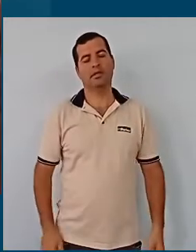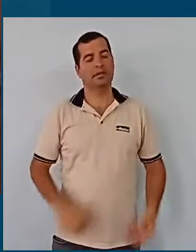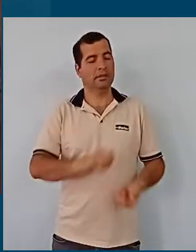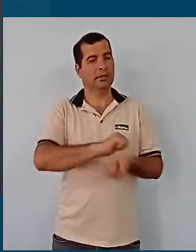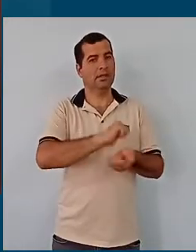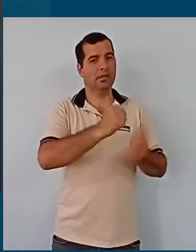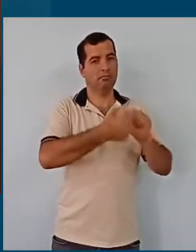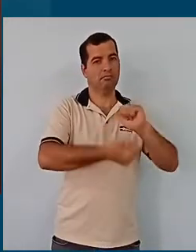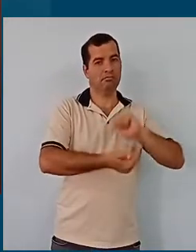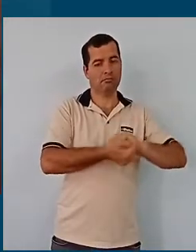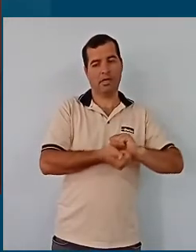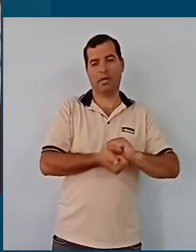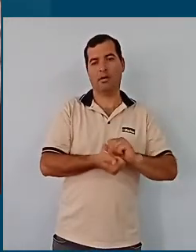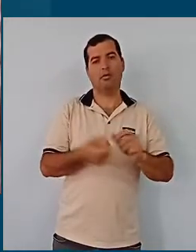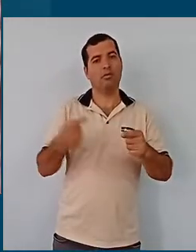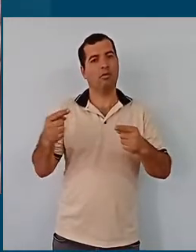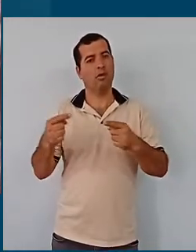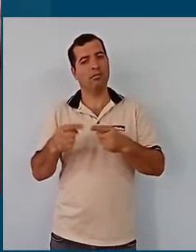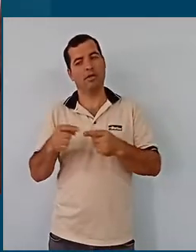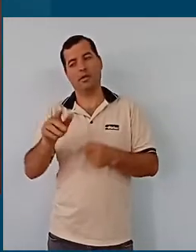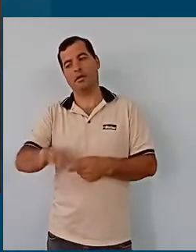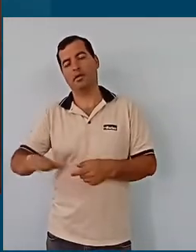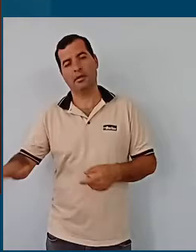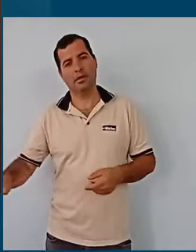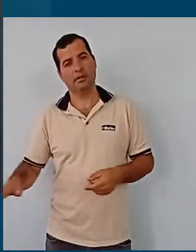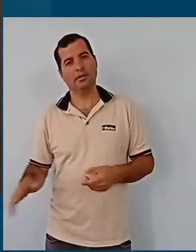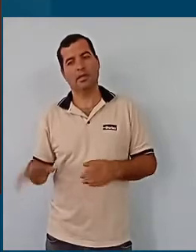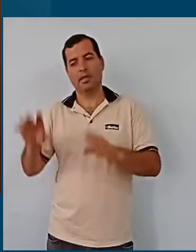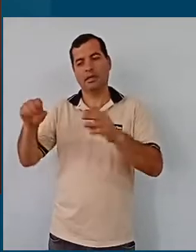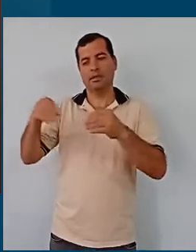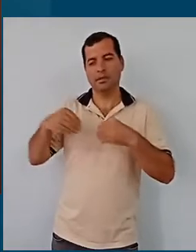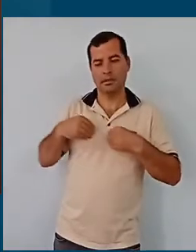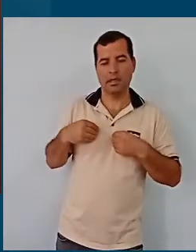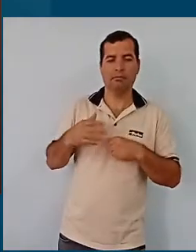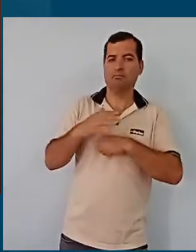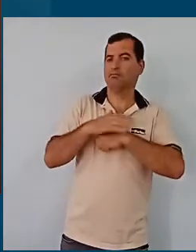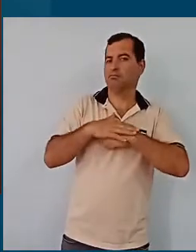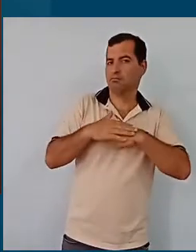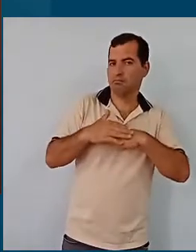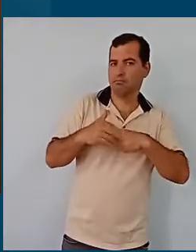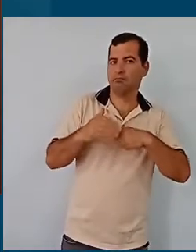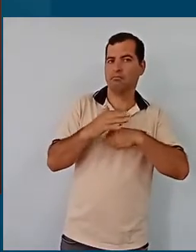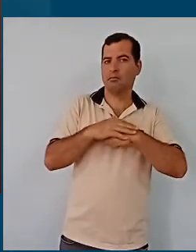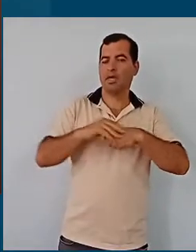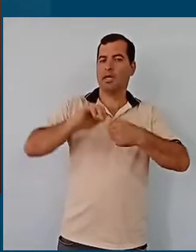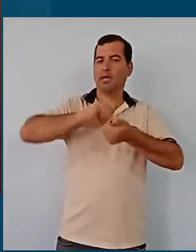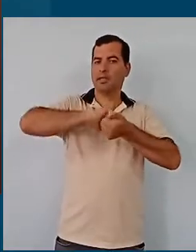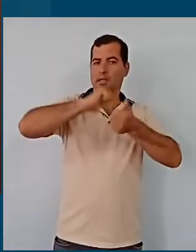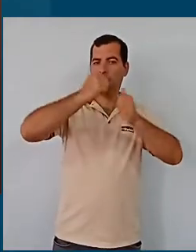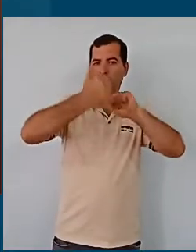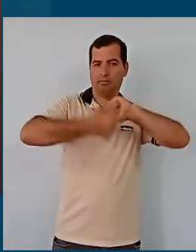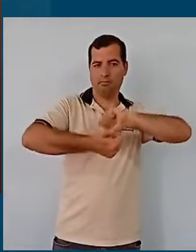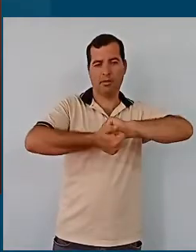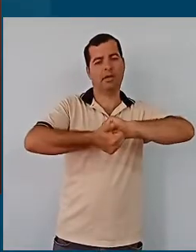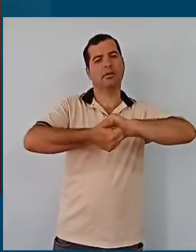de escuta, de acolhimento, né? E, nesse sentido, adaptar-se às crianças,